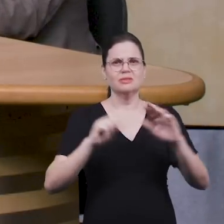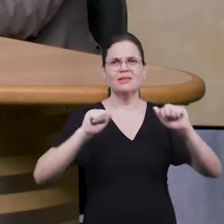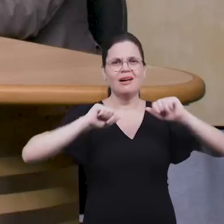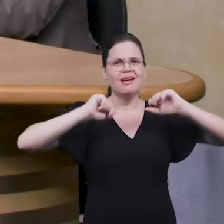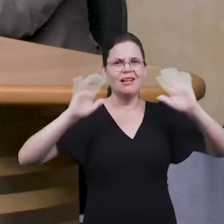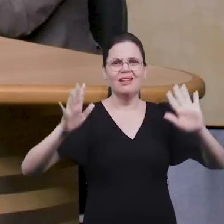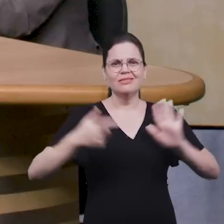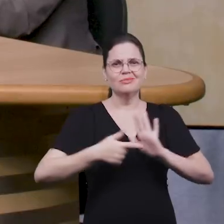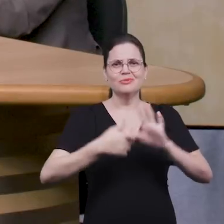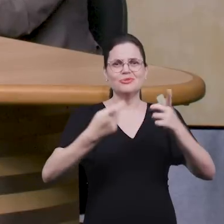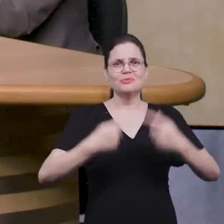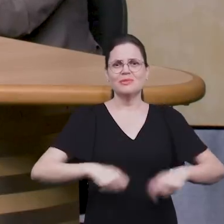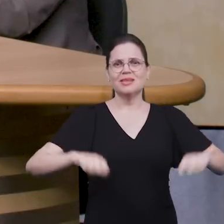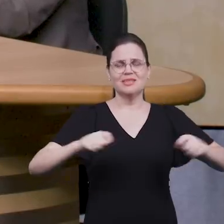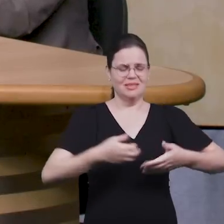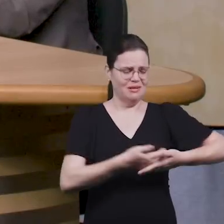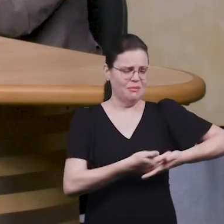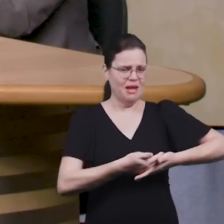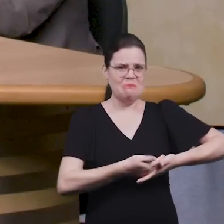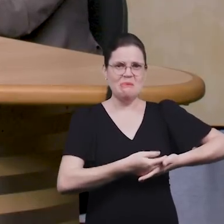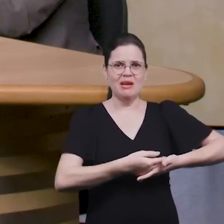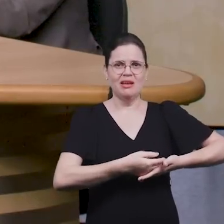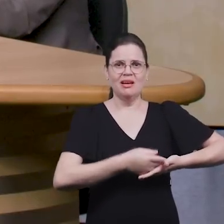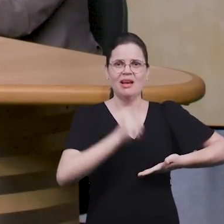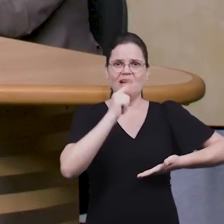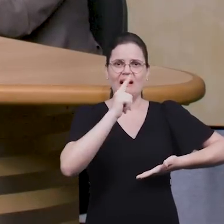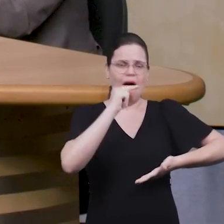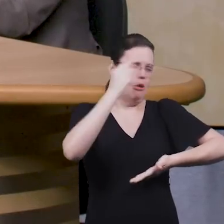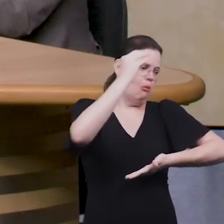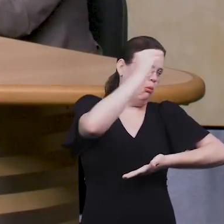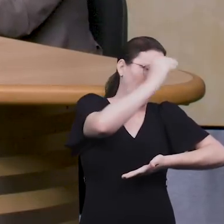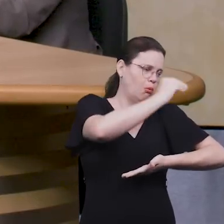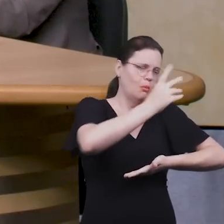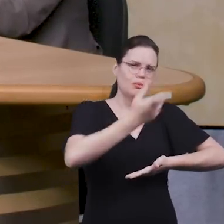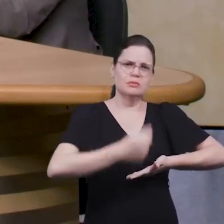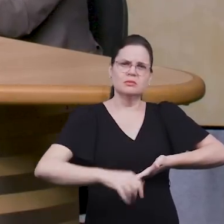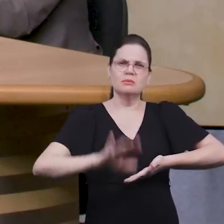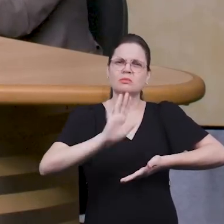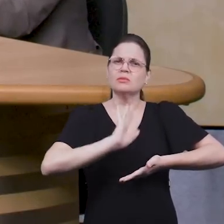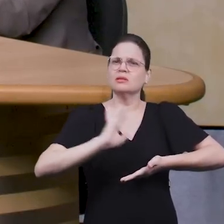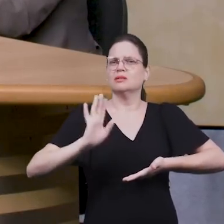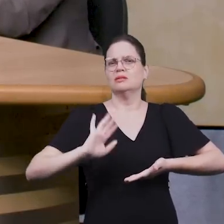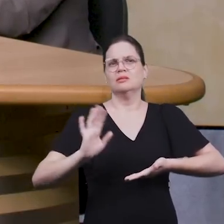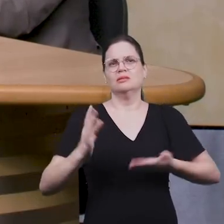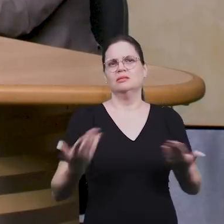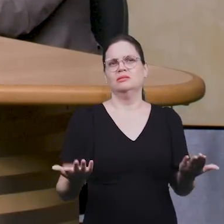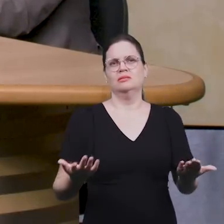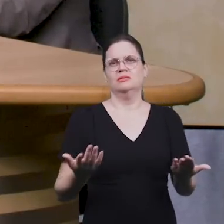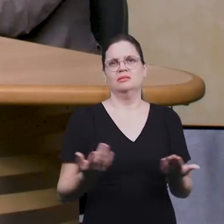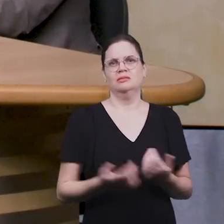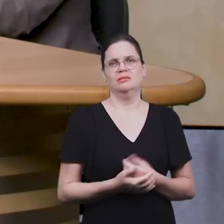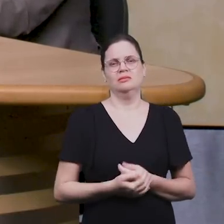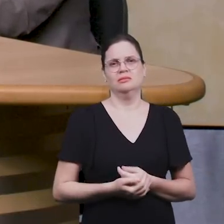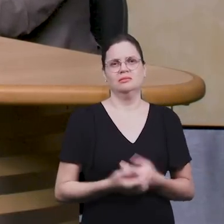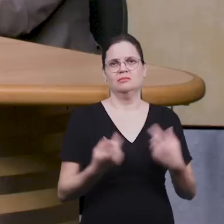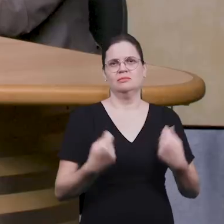assim, notável. Não há como você... Não teria por que haver Claro. discussão sobre o